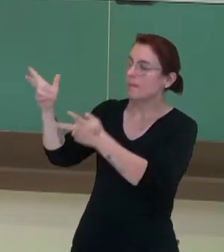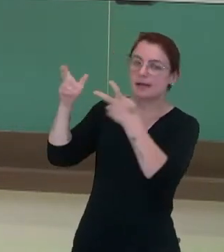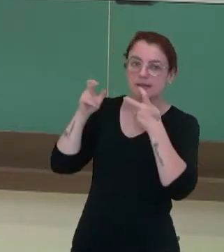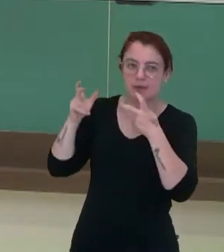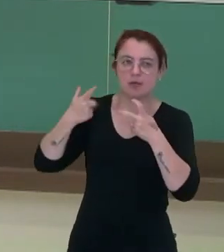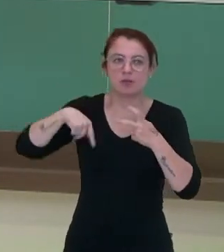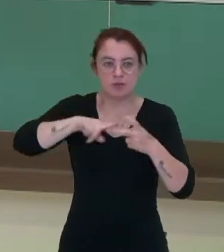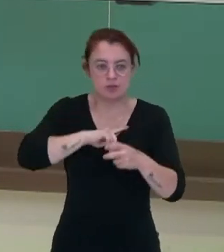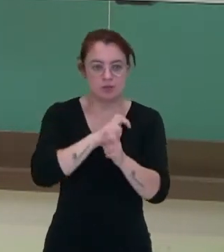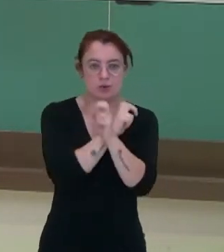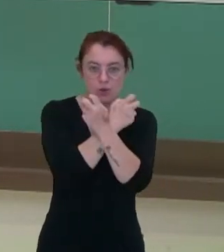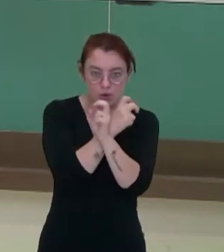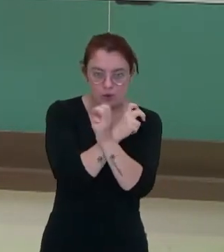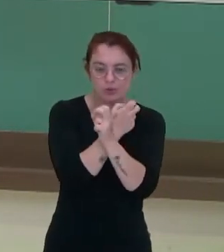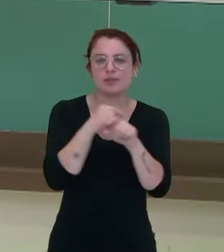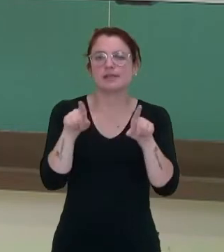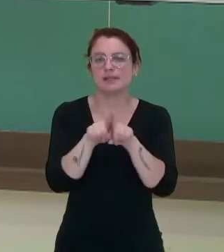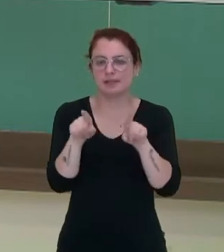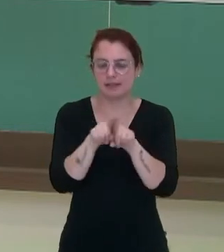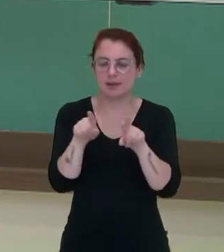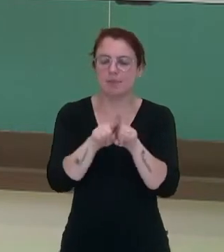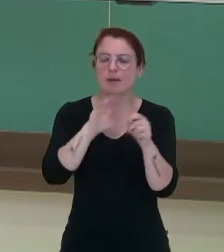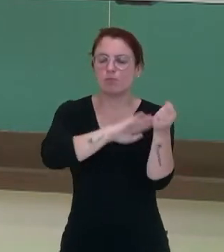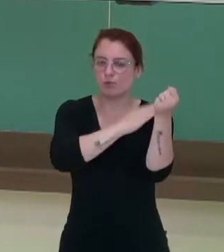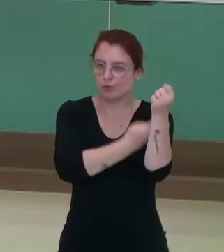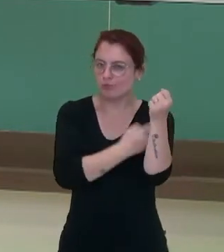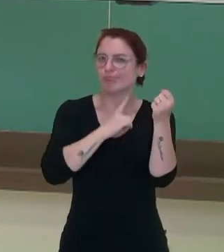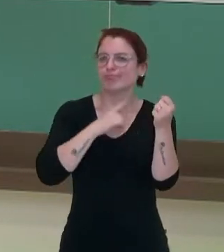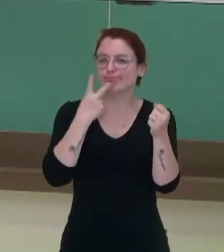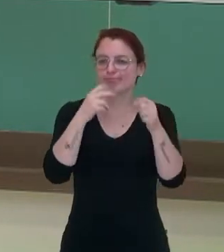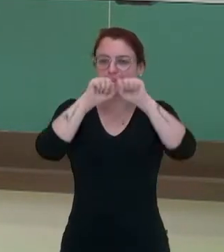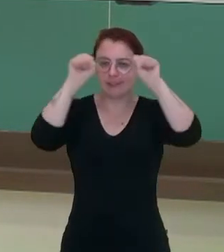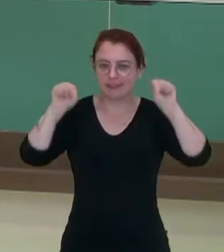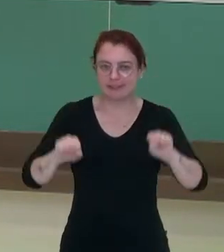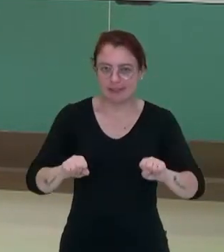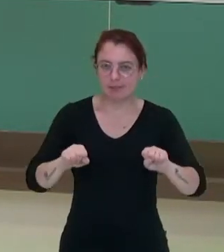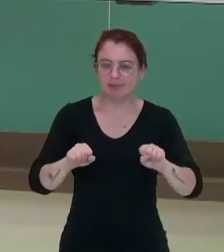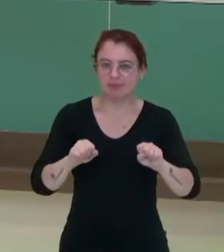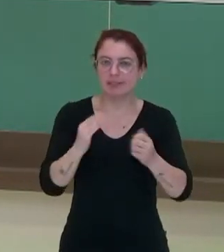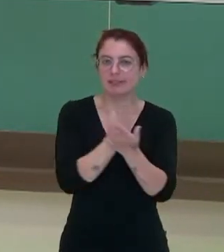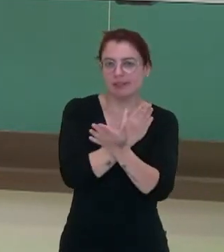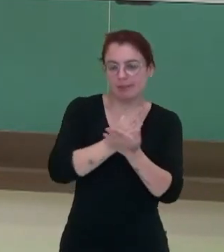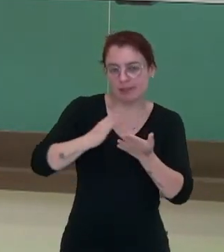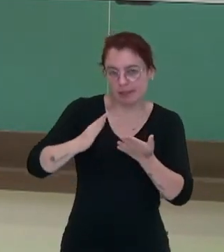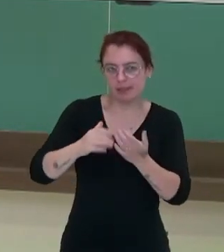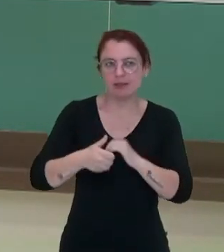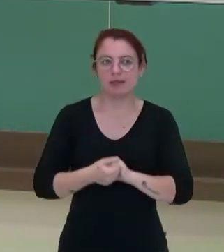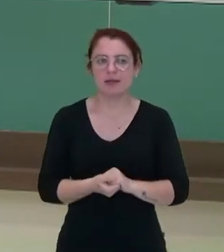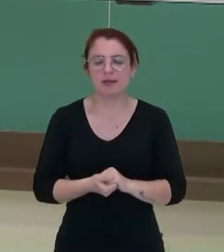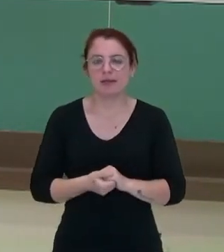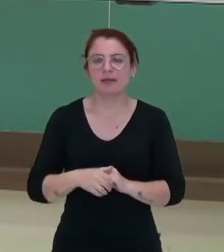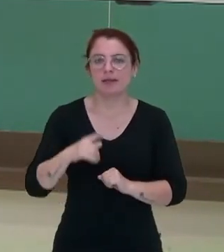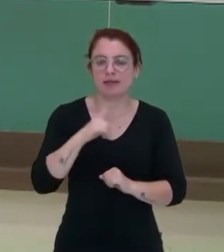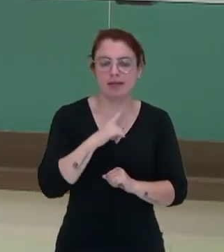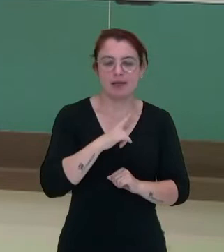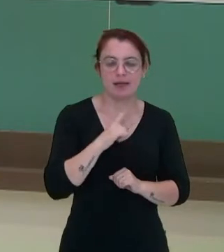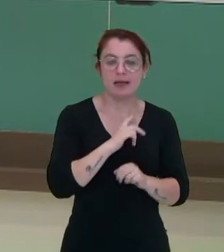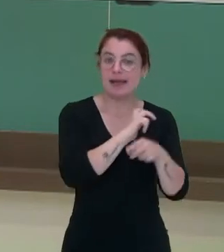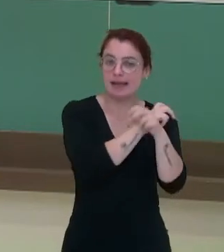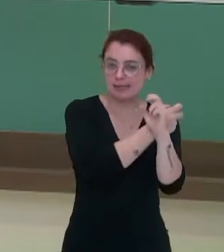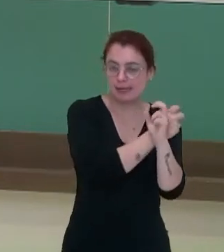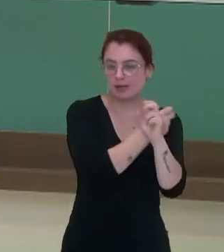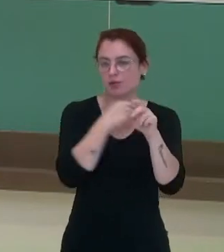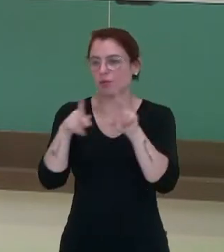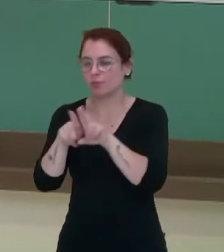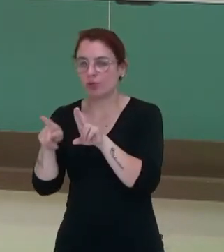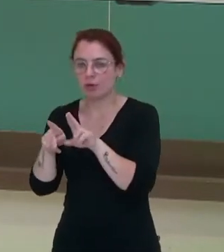ossos e os nossos músculos são dois sistemas independentes, o esquelético e o muscular, porém eles trabalham